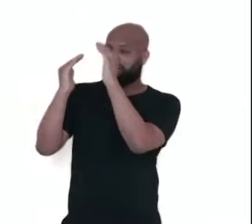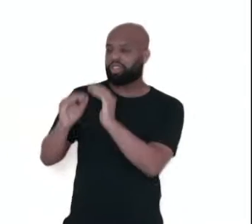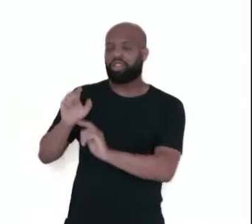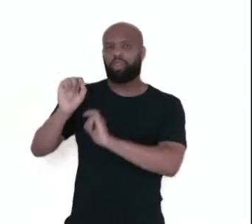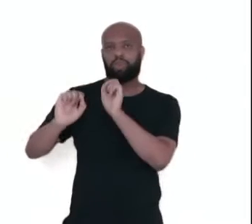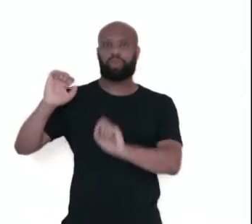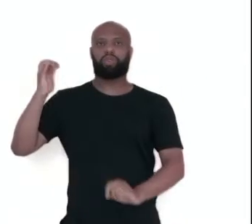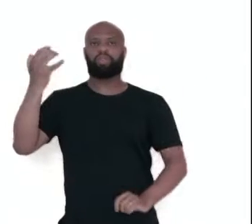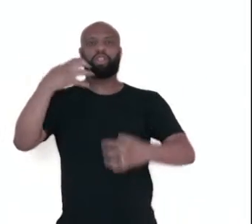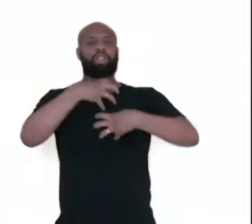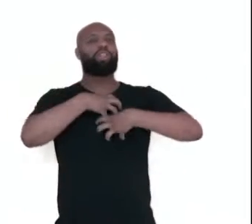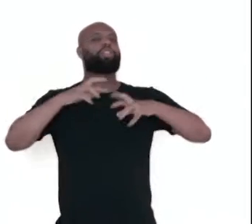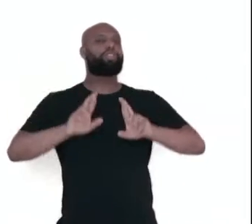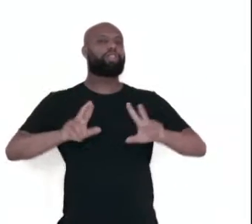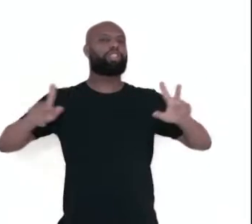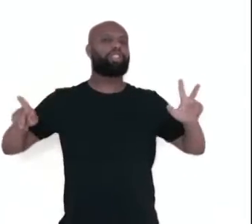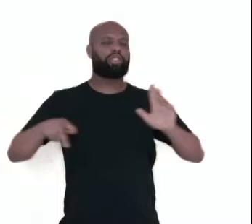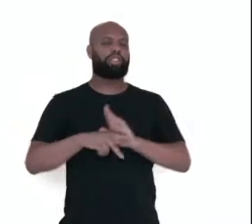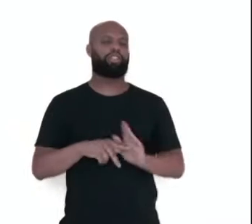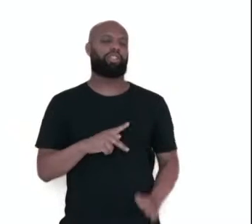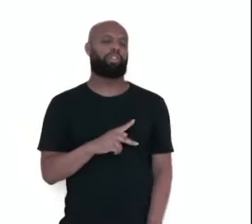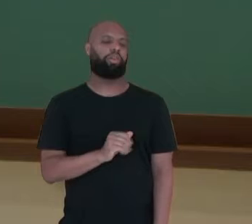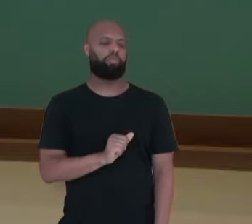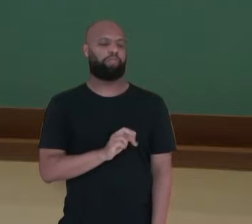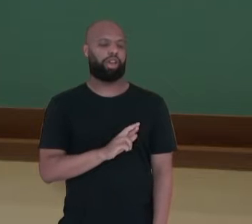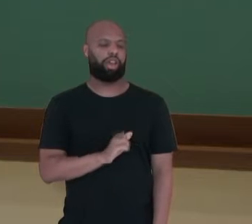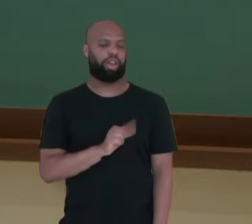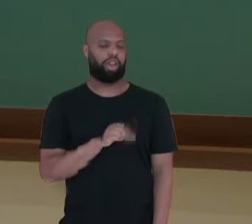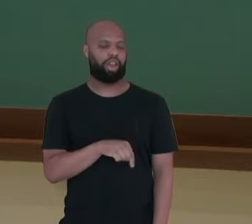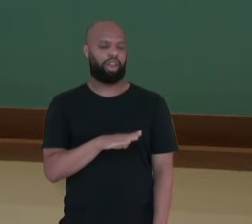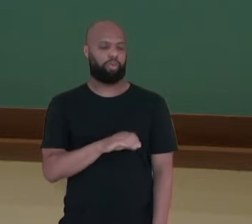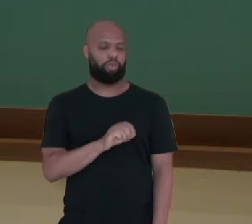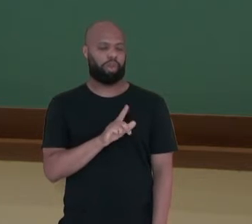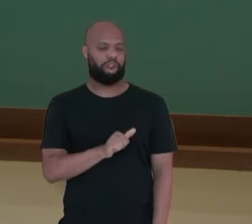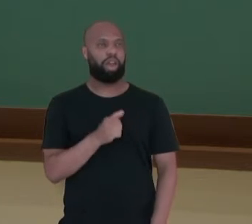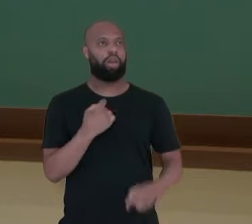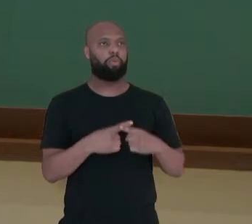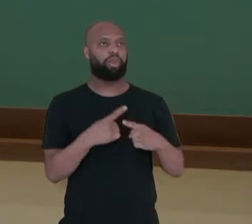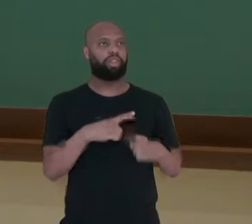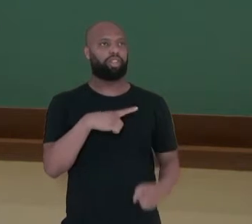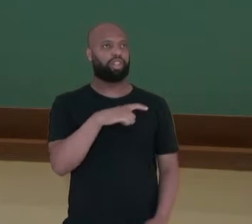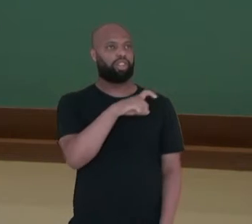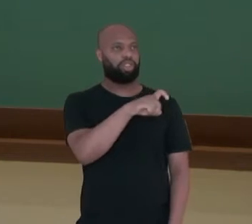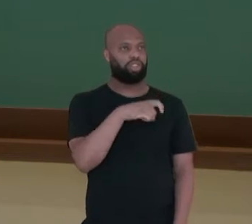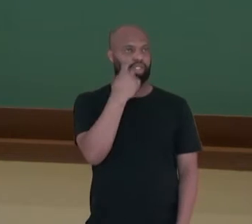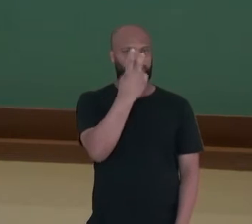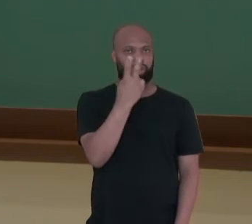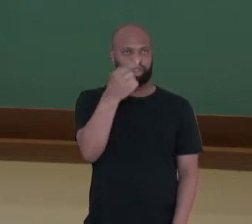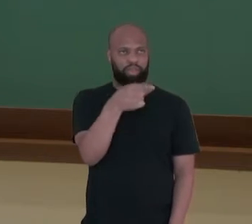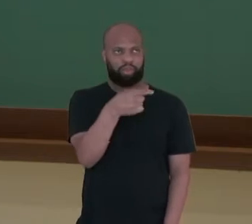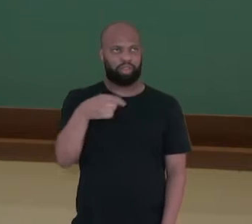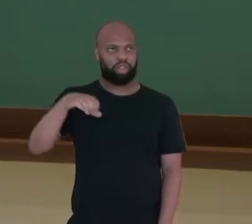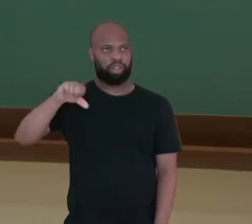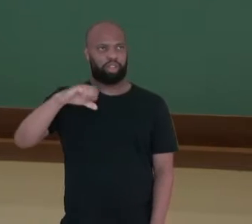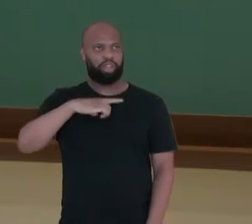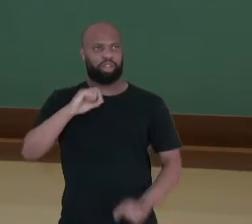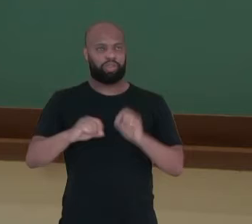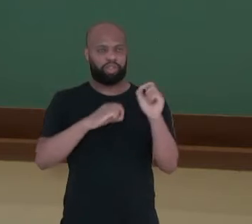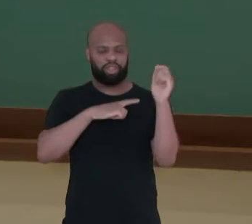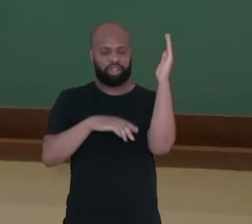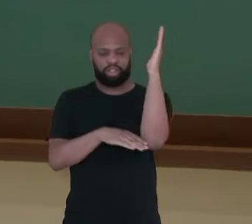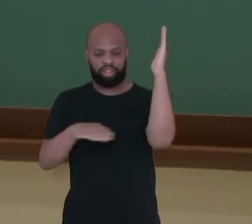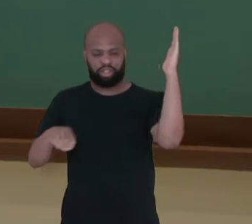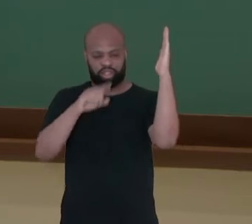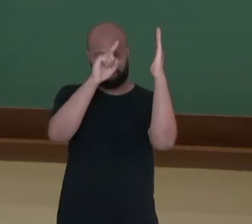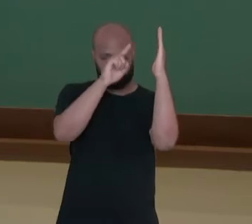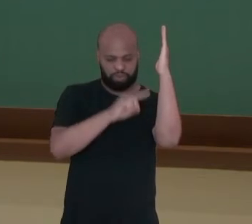de diferente nas parábolas. Então, olha esse aqui, x ao quadrado menos 9. Eu tenho esta parábola aqui, ó, corta aqui embaixo no